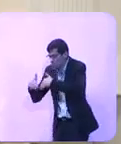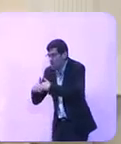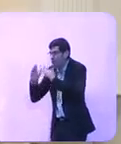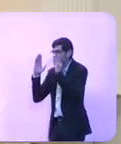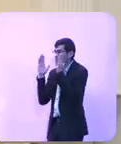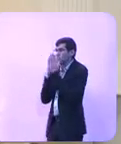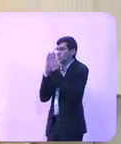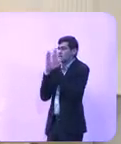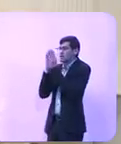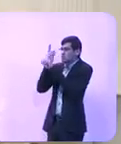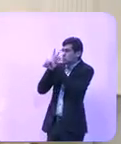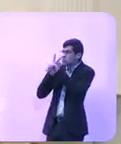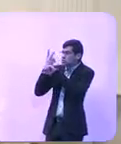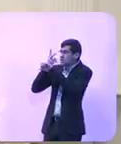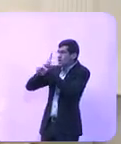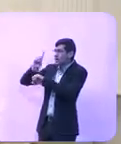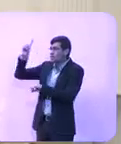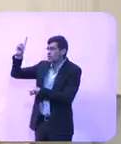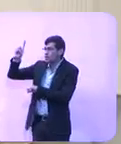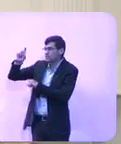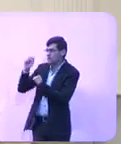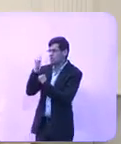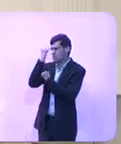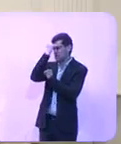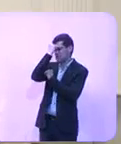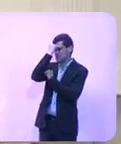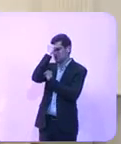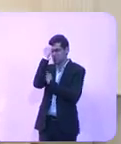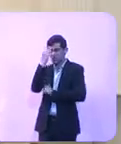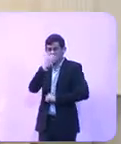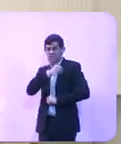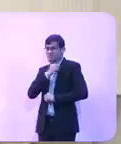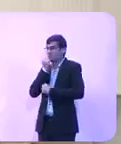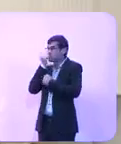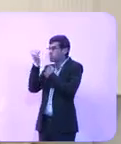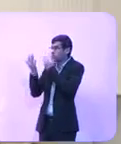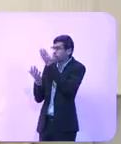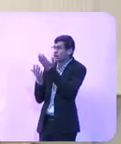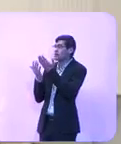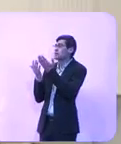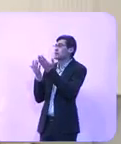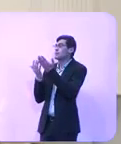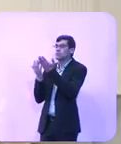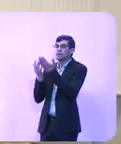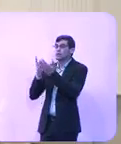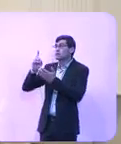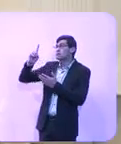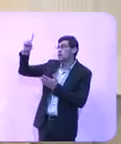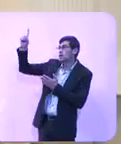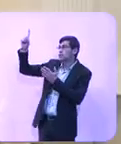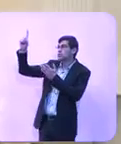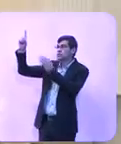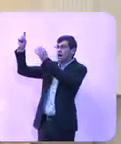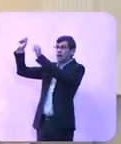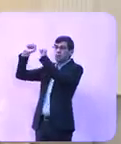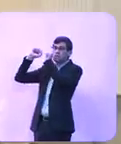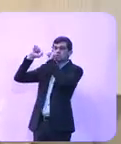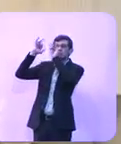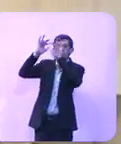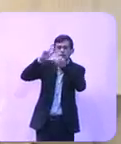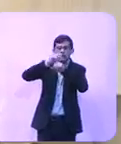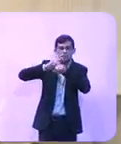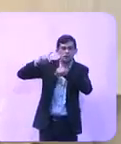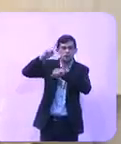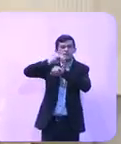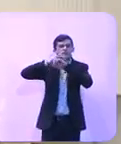orar e buscar a Sua face e se converter e confessar os seus pecados, se converter deles, o Senhor abençoaria essa